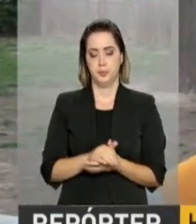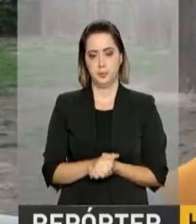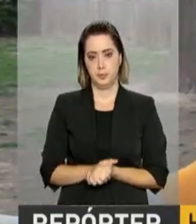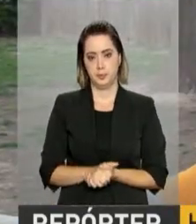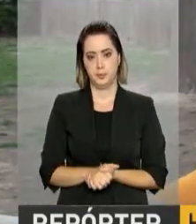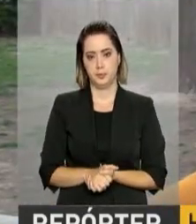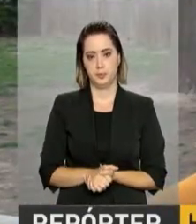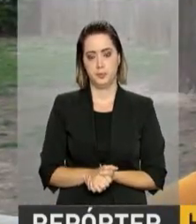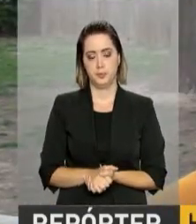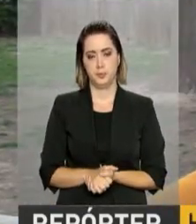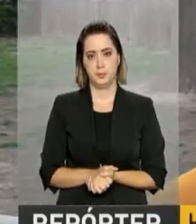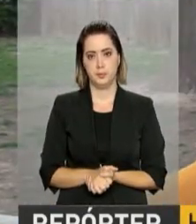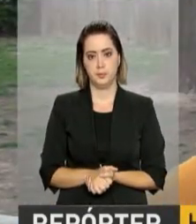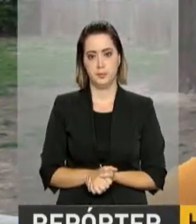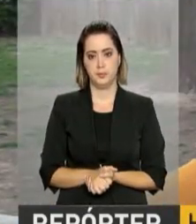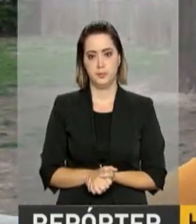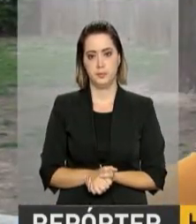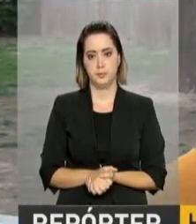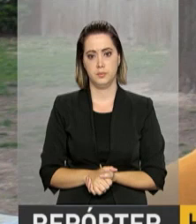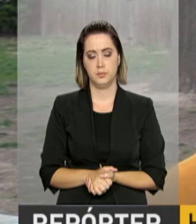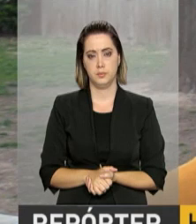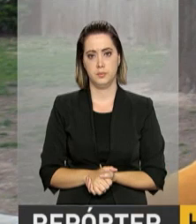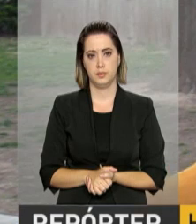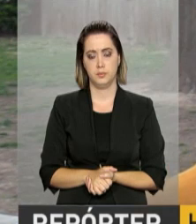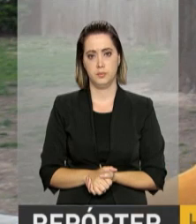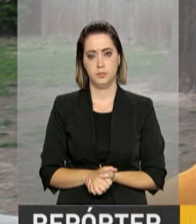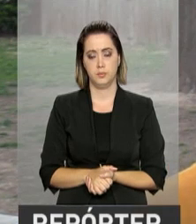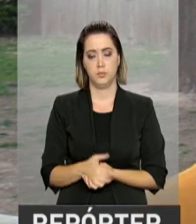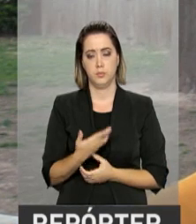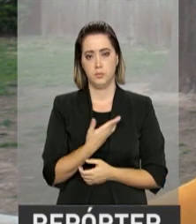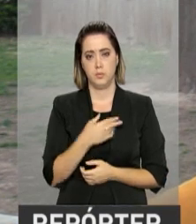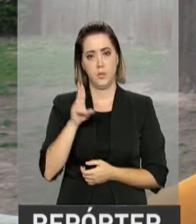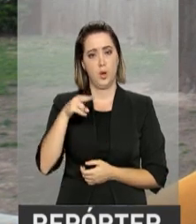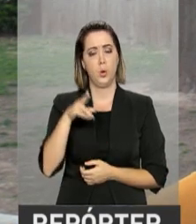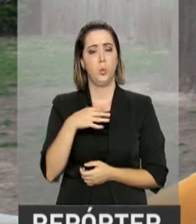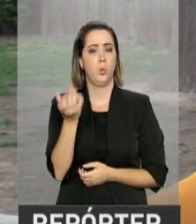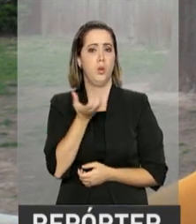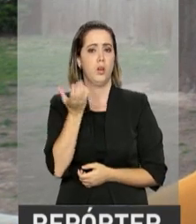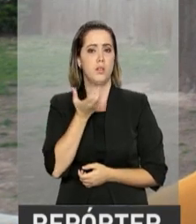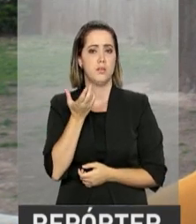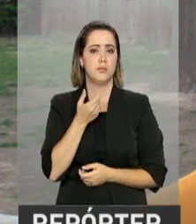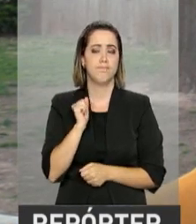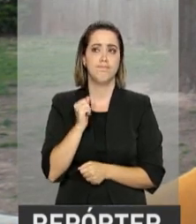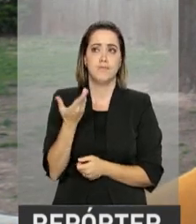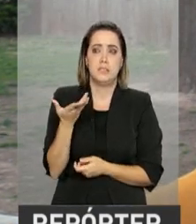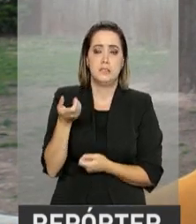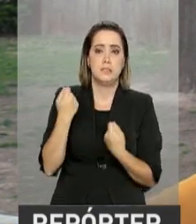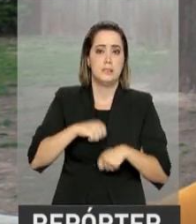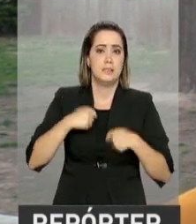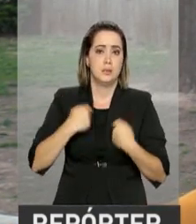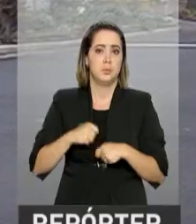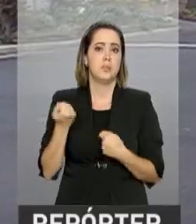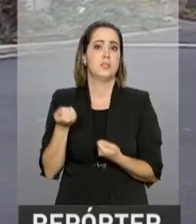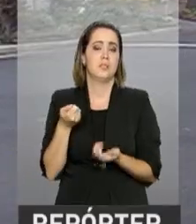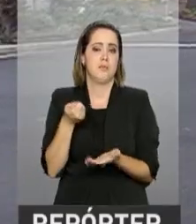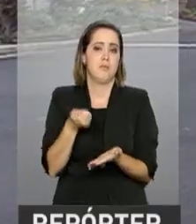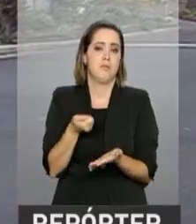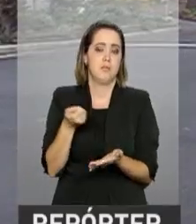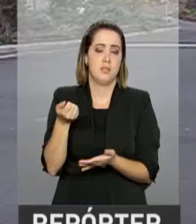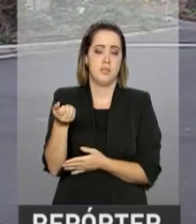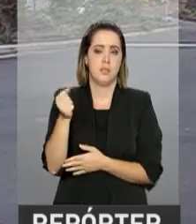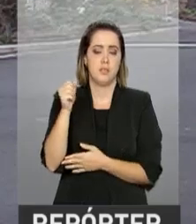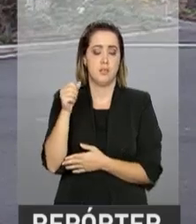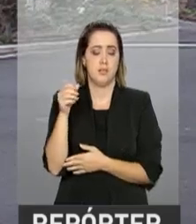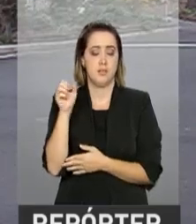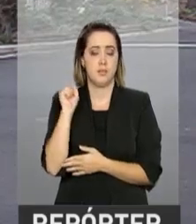governo. Eu nunca quis depender da Seguridade Social. Nós temos que pagar, mas na verdade não precisamos dela. Este francês,